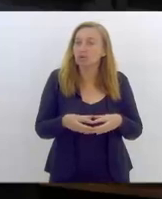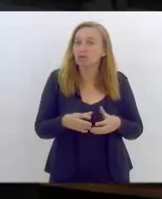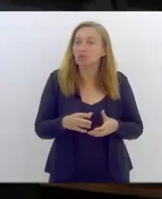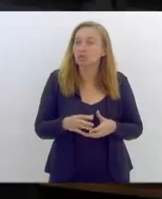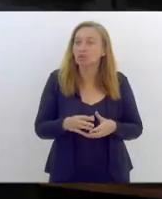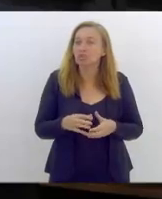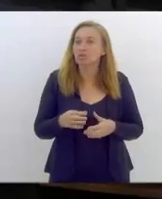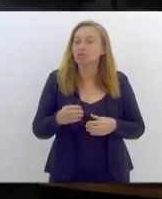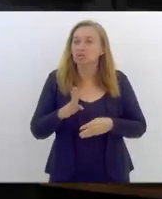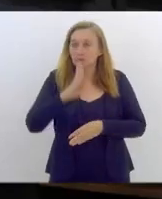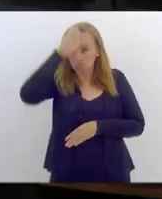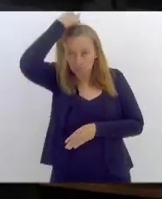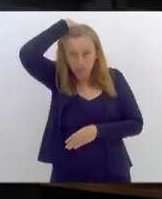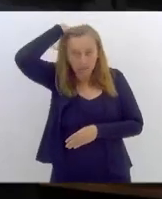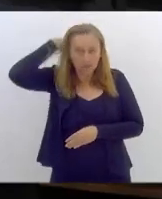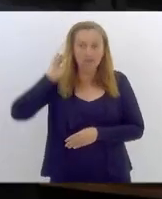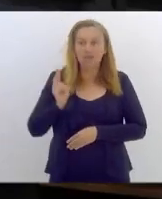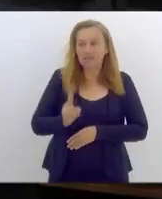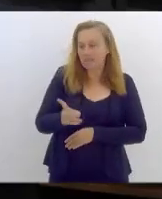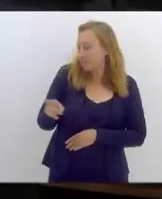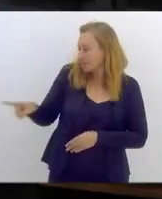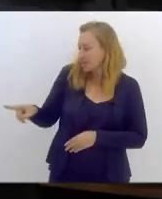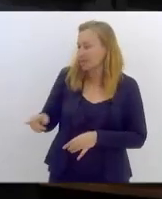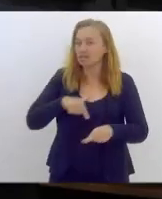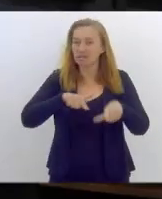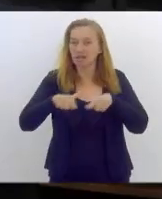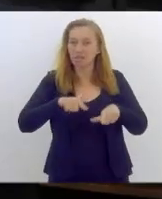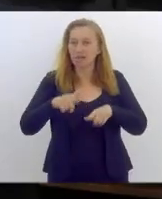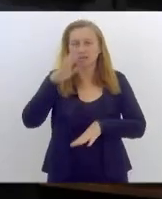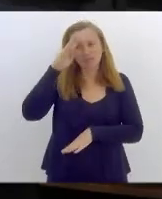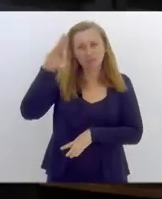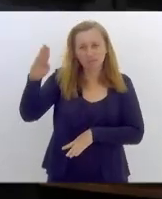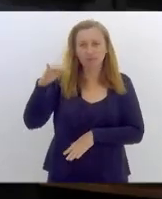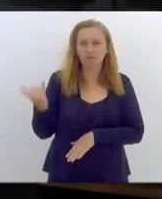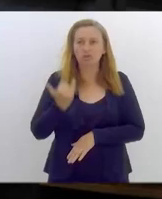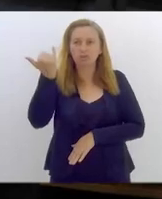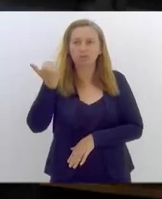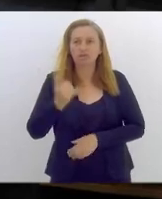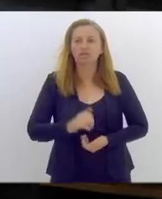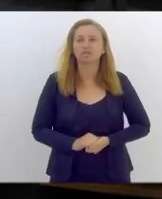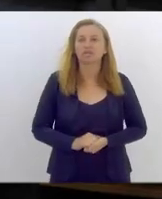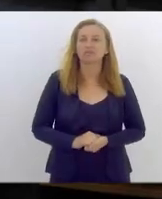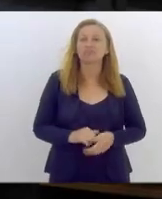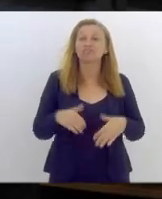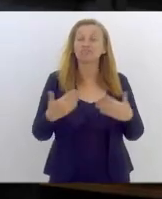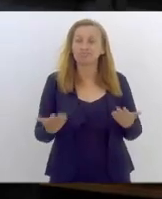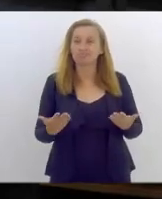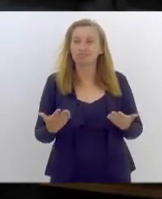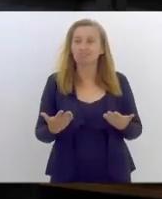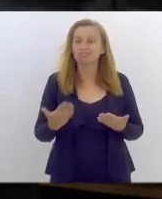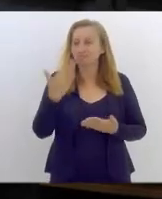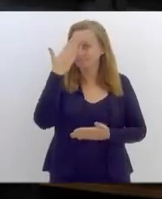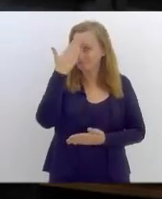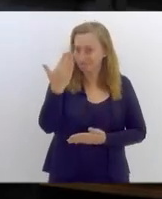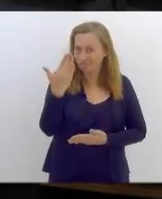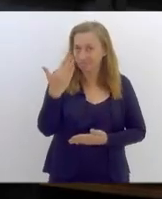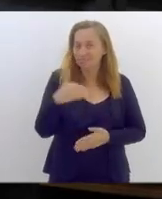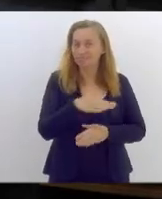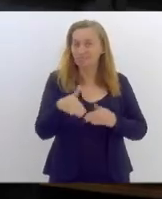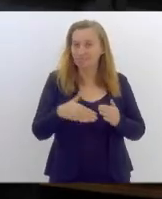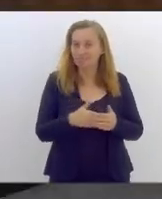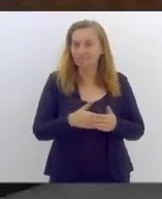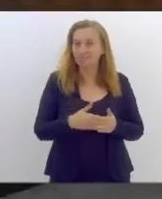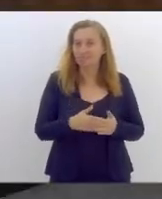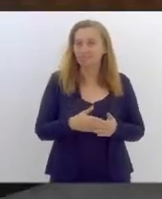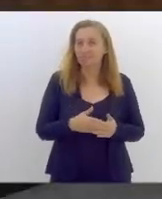A equipe dos bombeiros, que está sempre aqui com a gente, também com um trabalho tão fundamental e importante. Enfim, nós agradecemos a todos aqueles